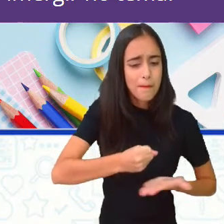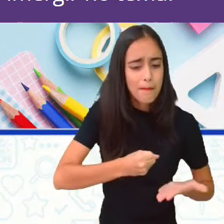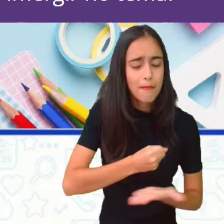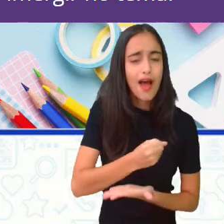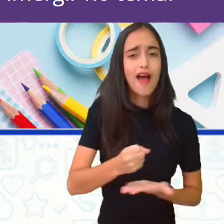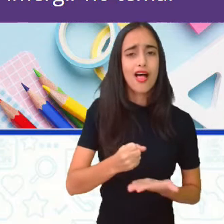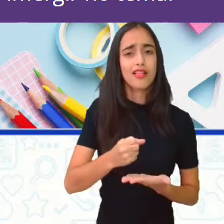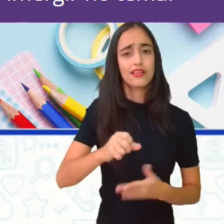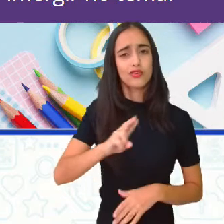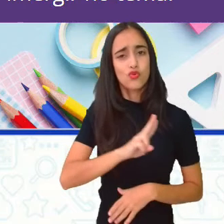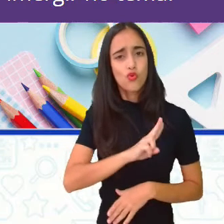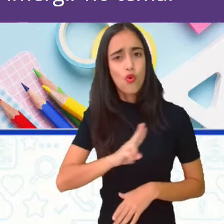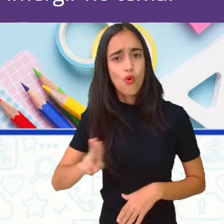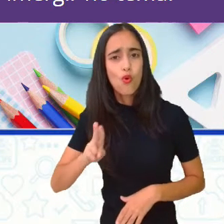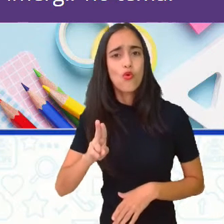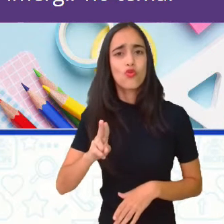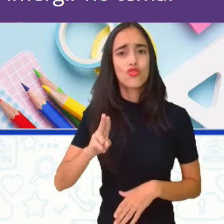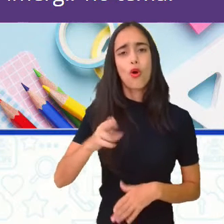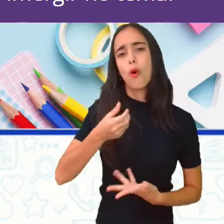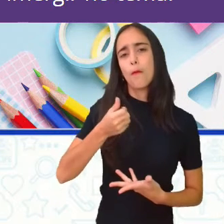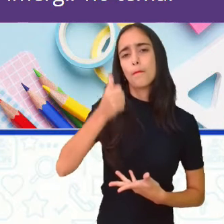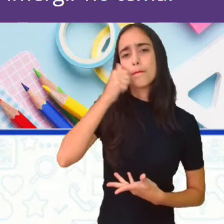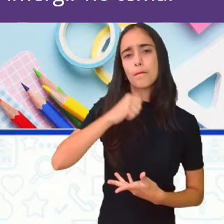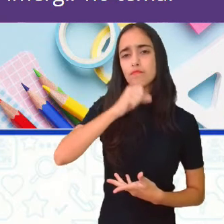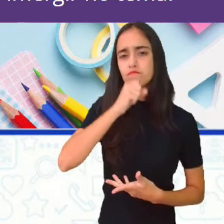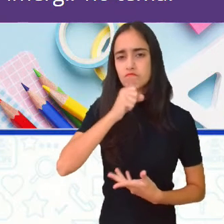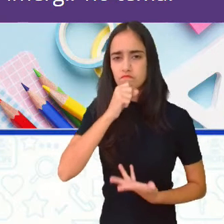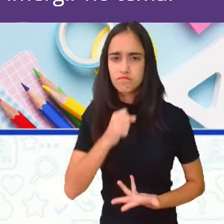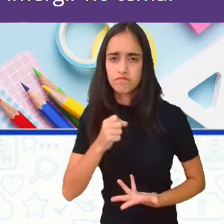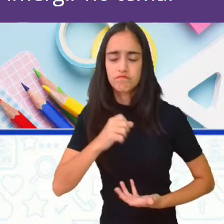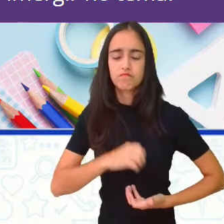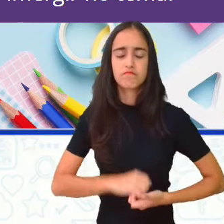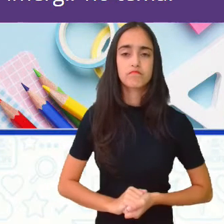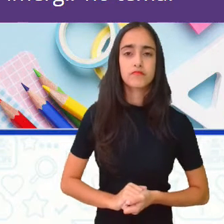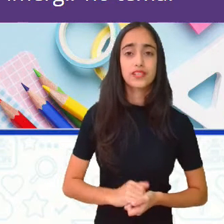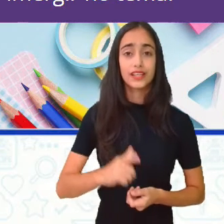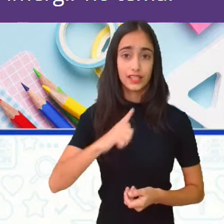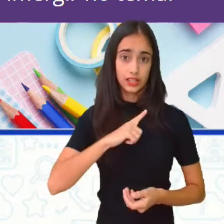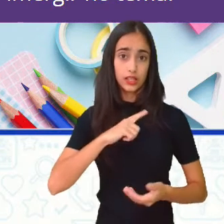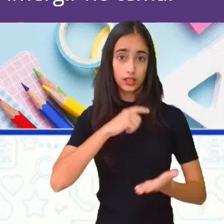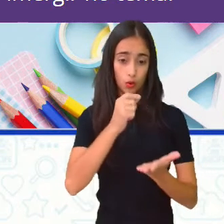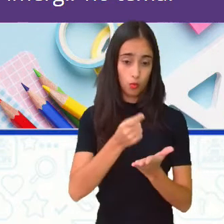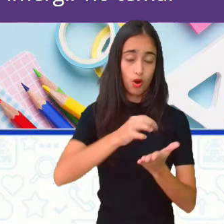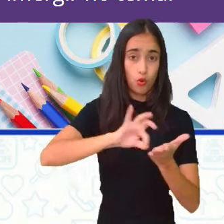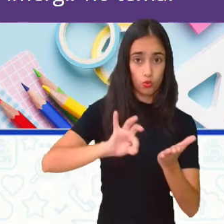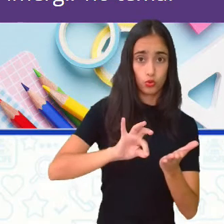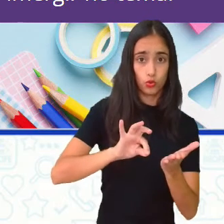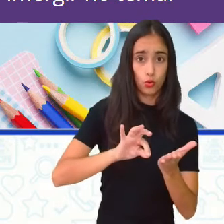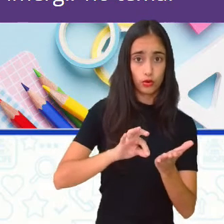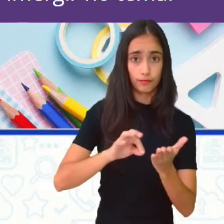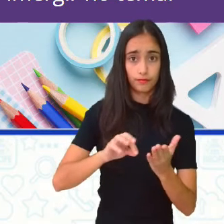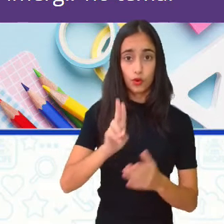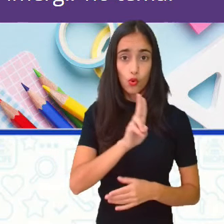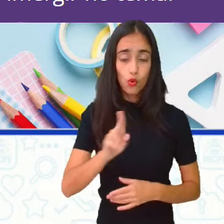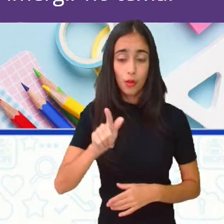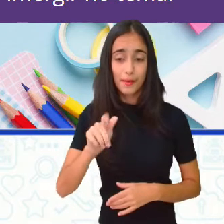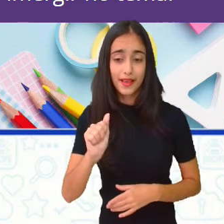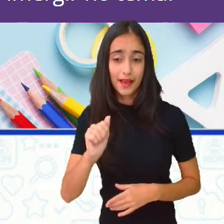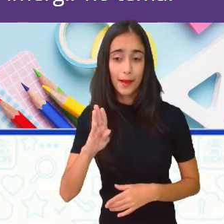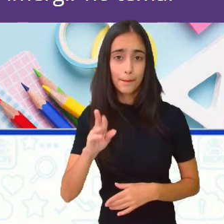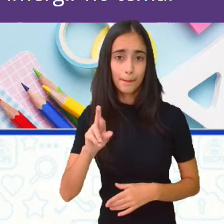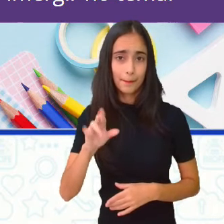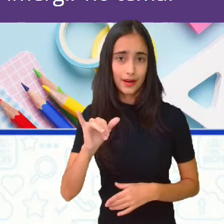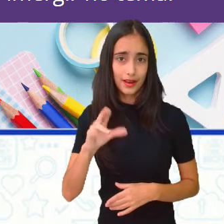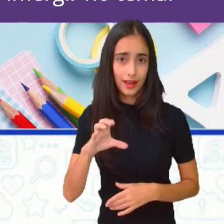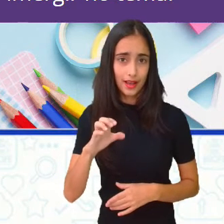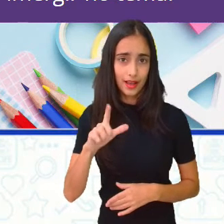discutiu um pouquinho sobre esse livro em outra aula. E aí tem uma autora, é a Gabriela Gomes da Fonseca, tá certo? E aqui a